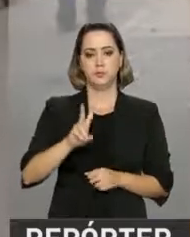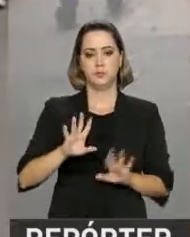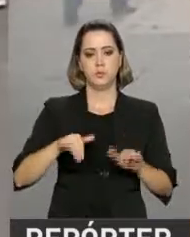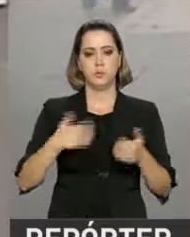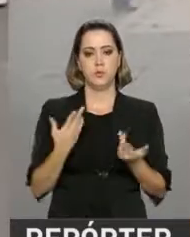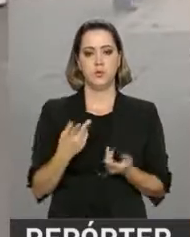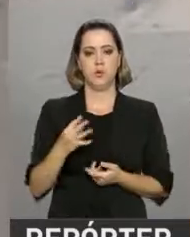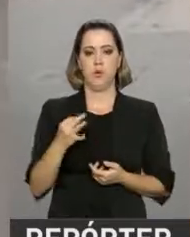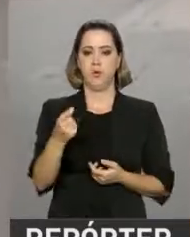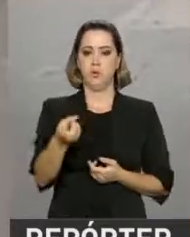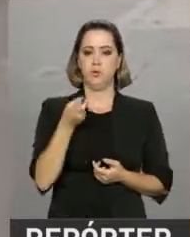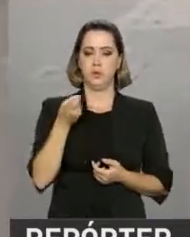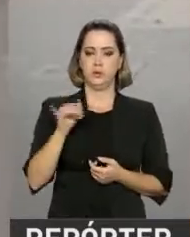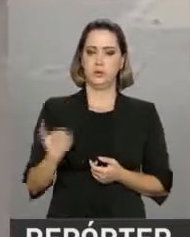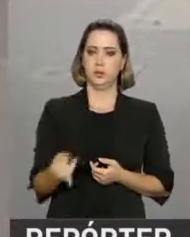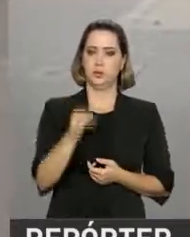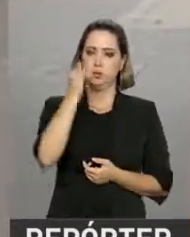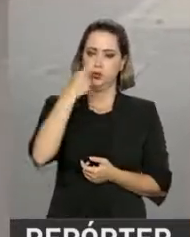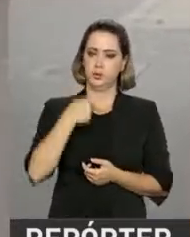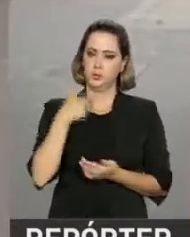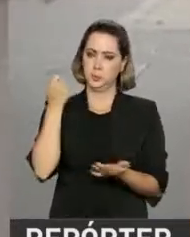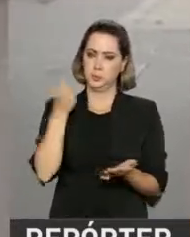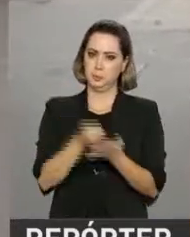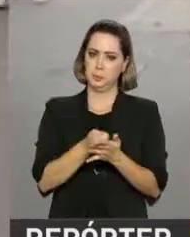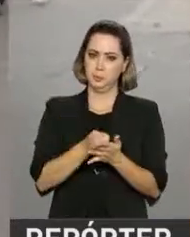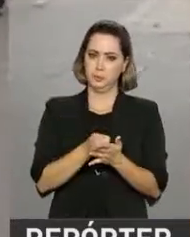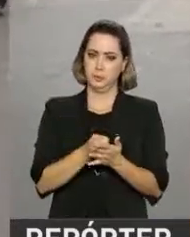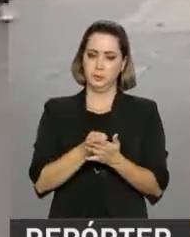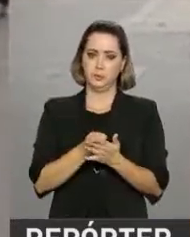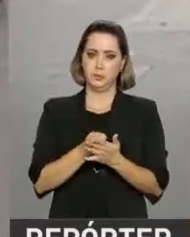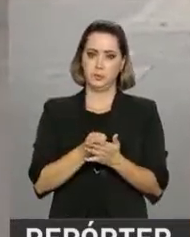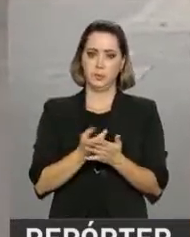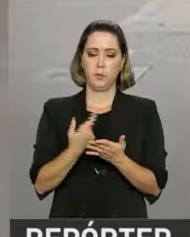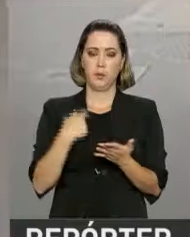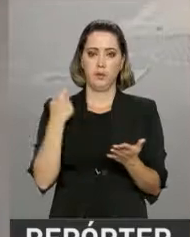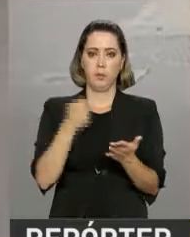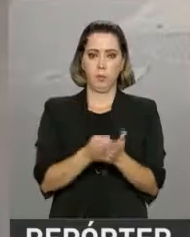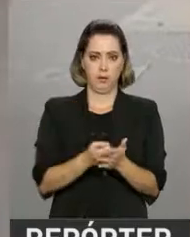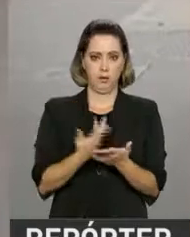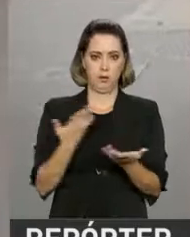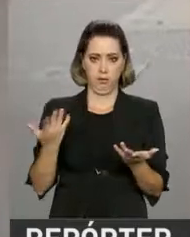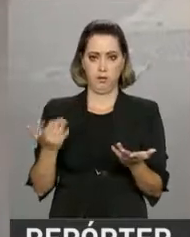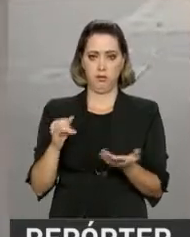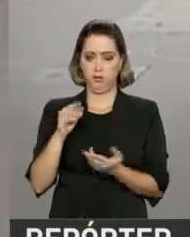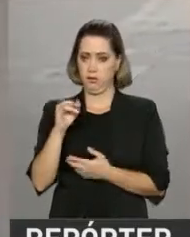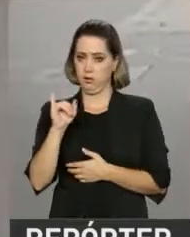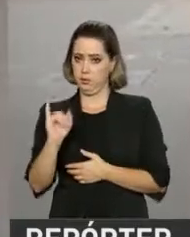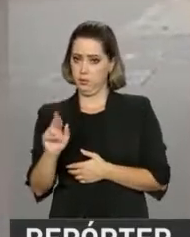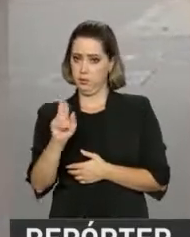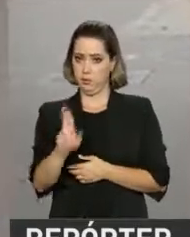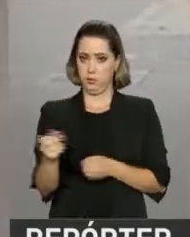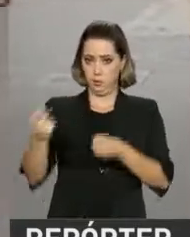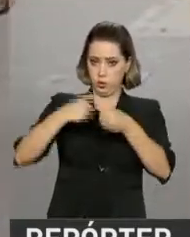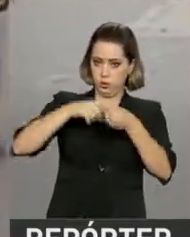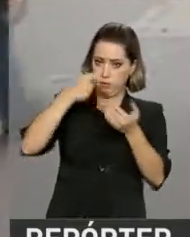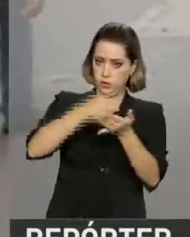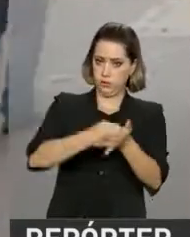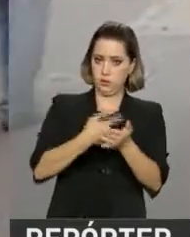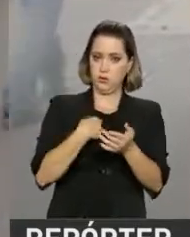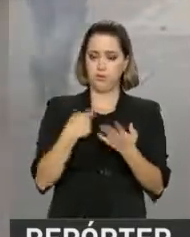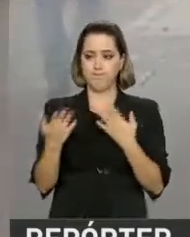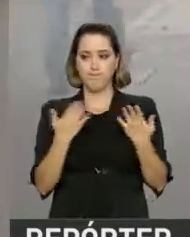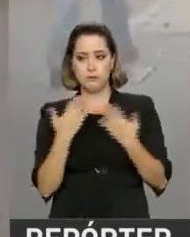a taxa, né? O que eu vou pagar quando eu for restituída pelo imposto de renda e o que eu